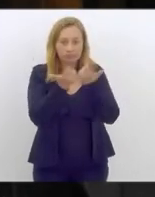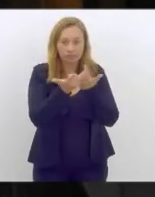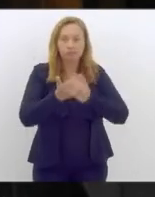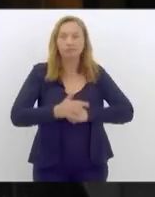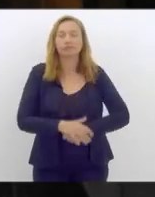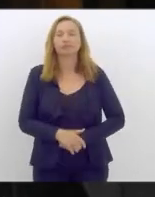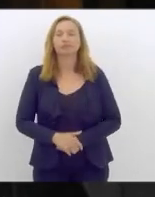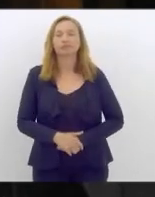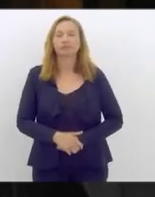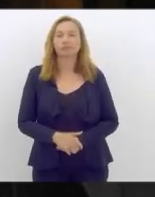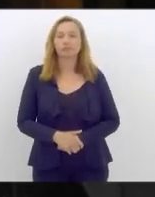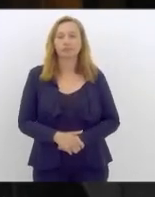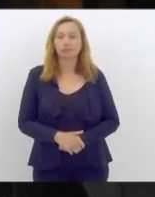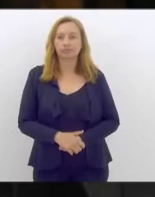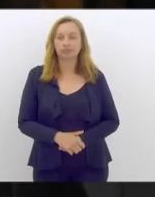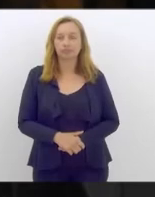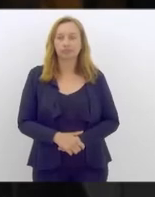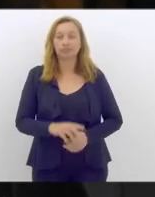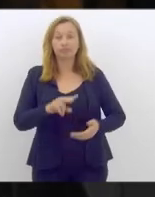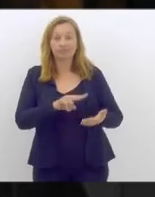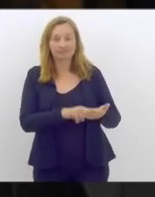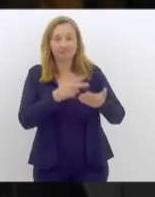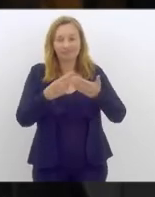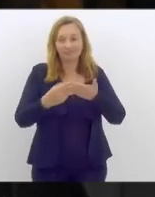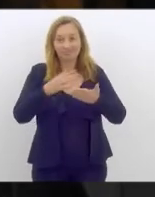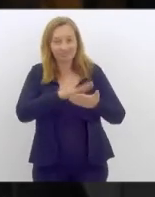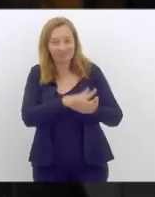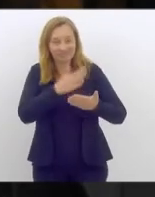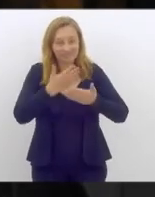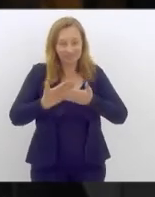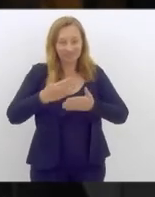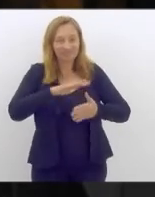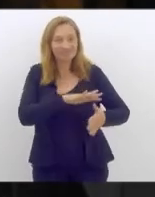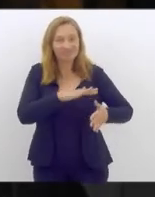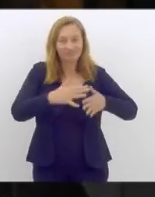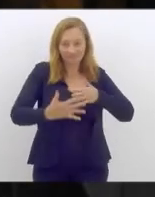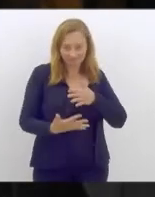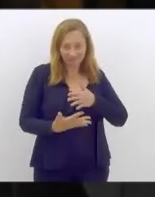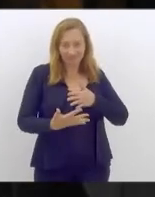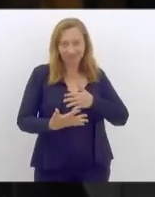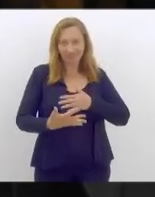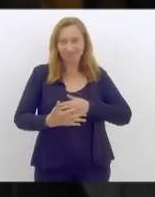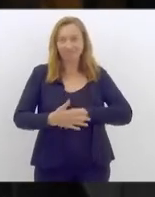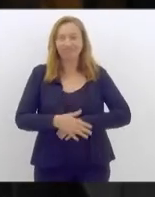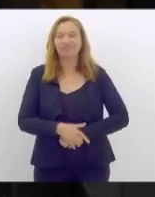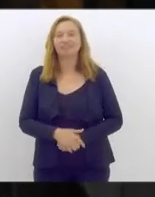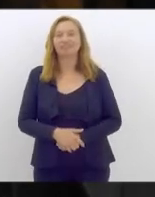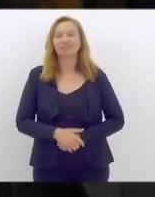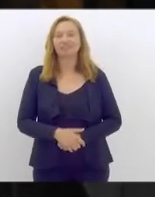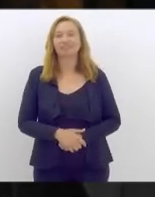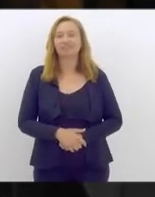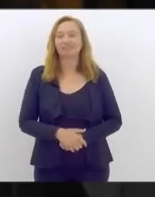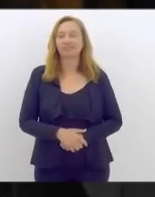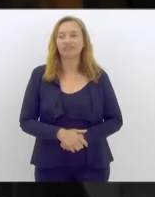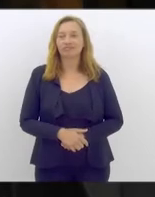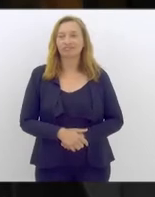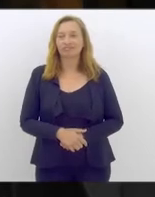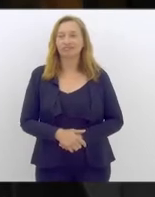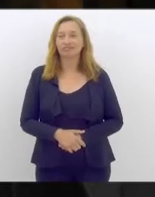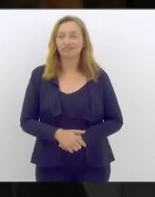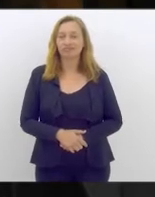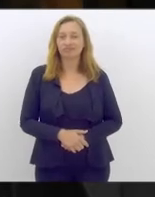Alerta senhora intérprete da linguagem de libras